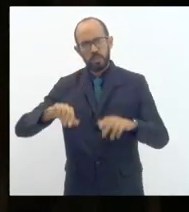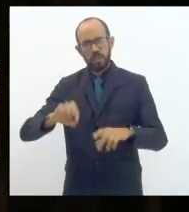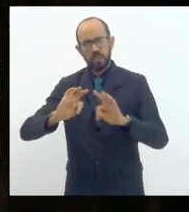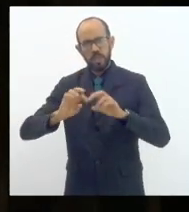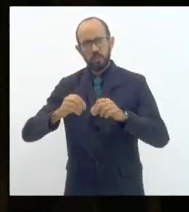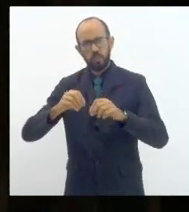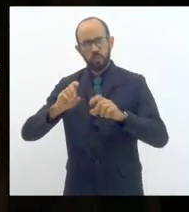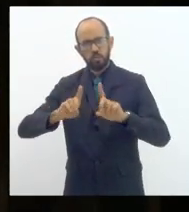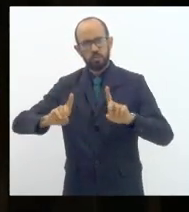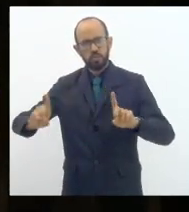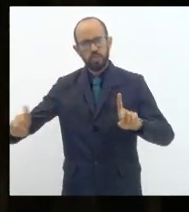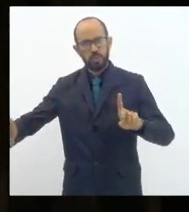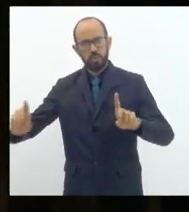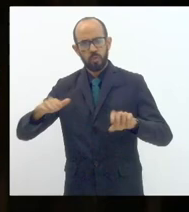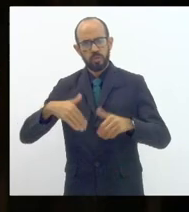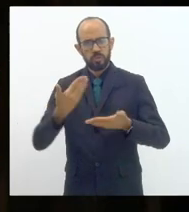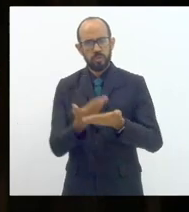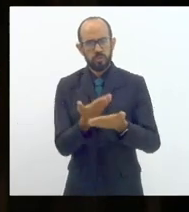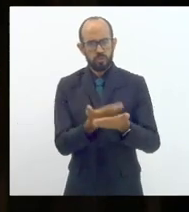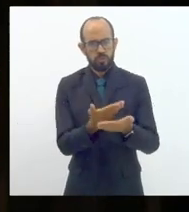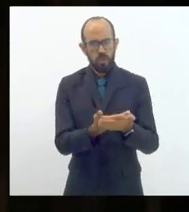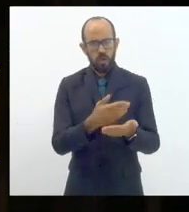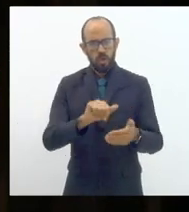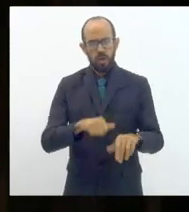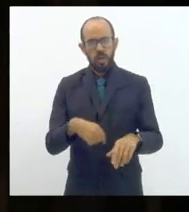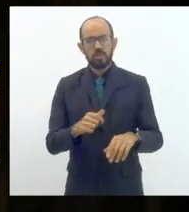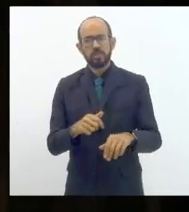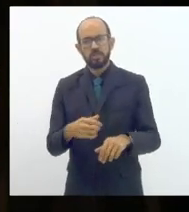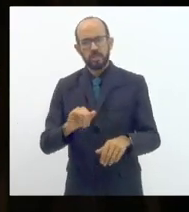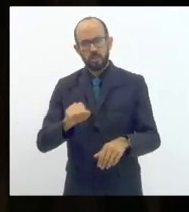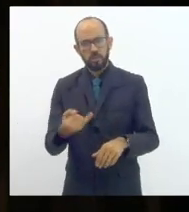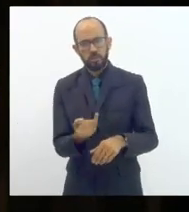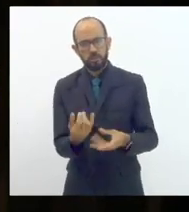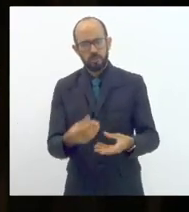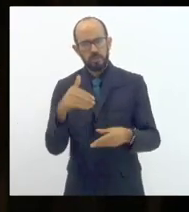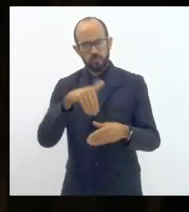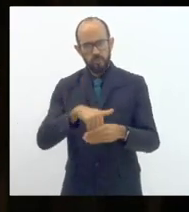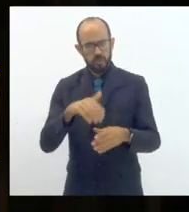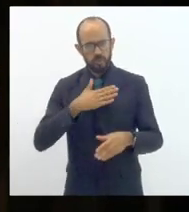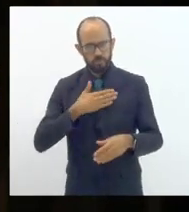e a todos os estudantes da Rede Estadual de Ensino em São Pedro da Aldeia que me deram a oportunidade de estar aqui.